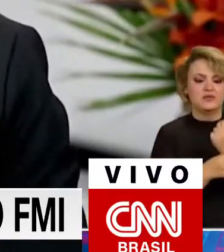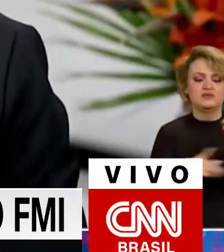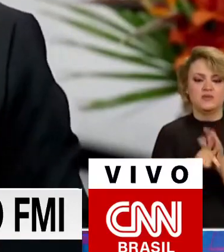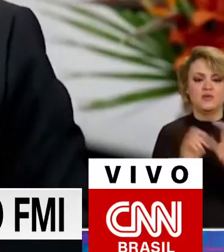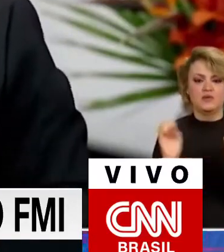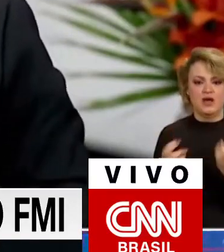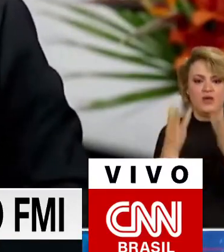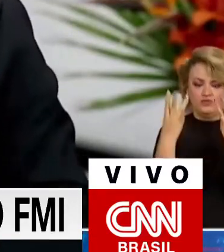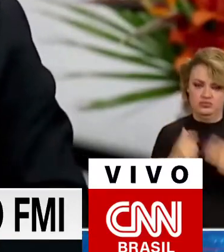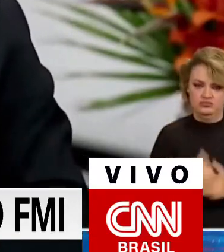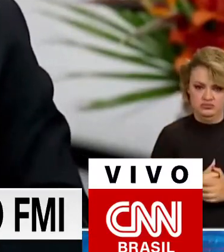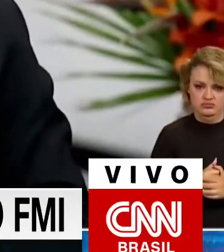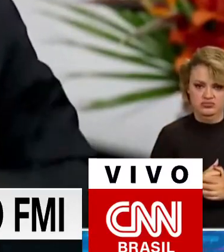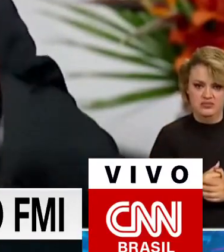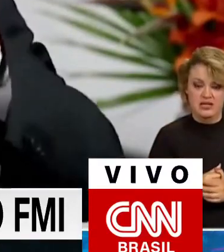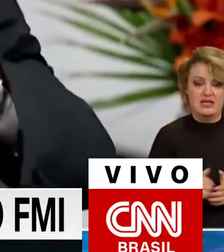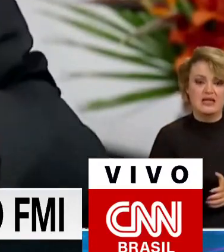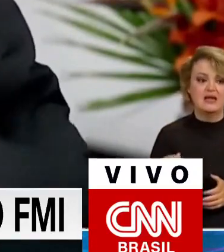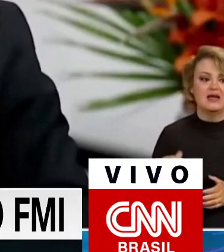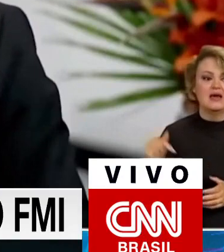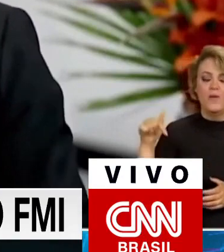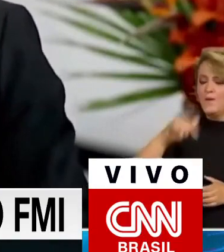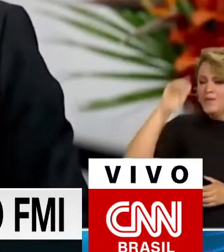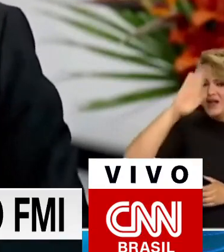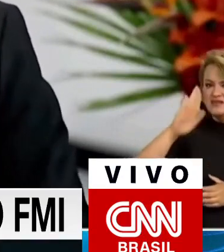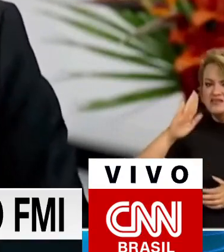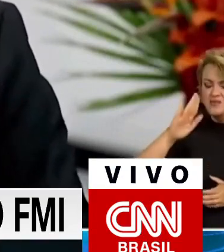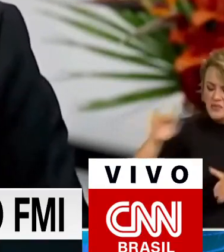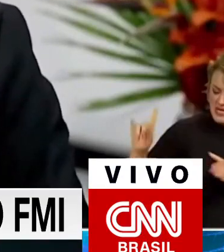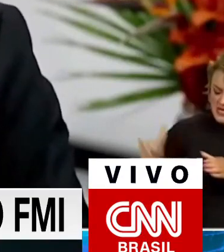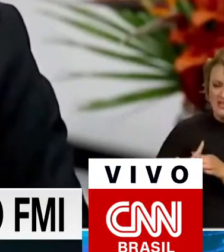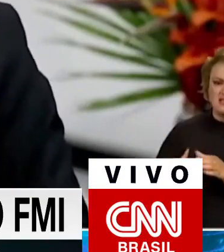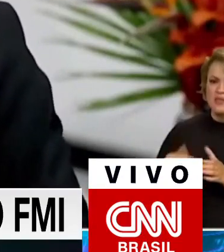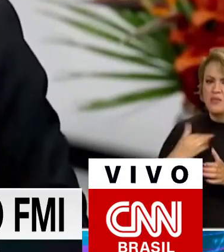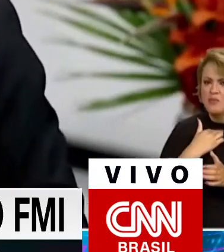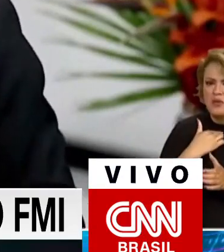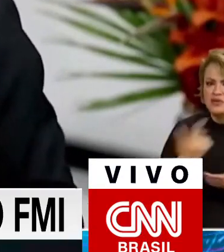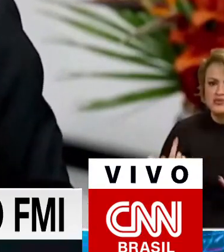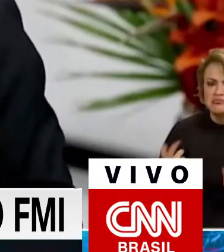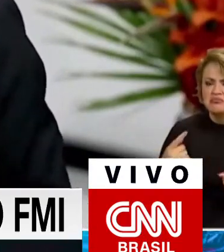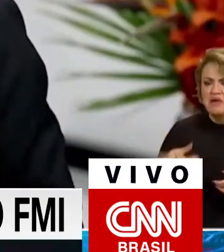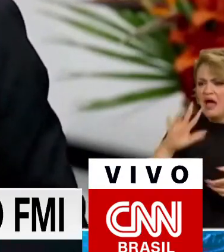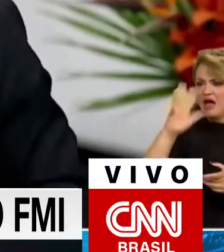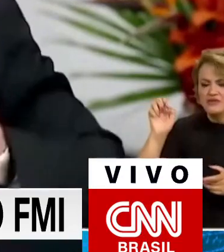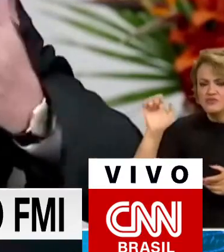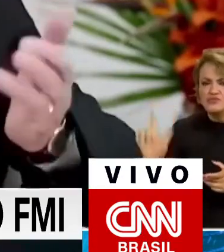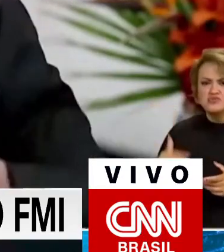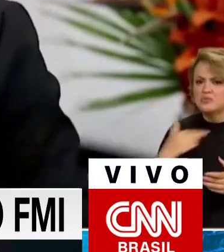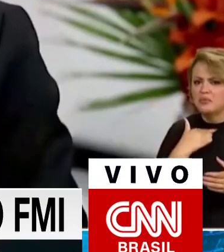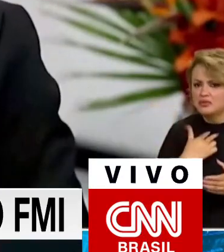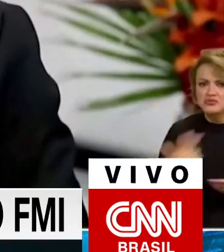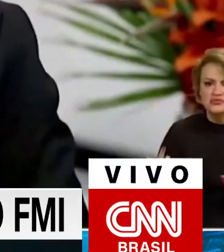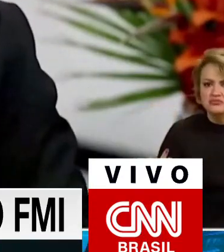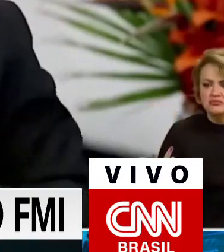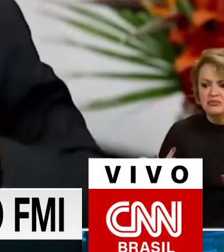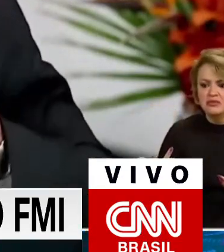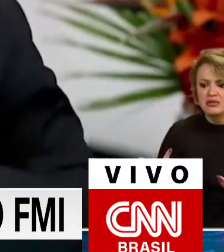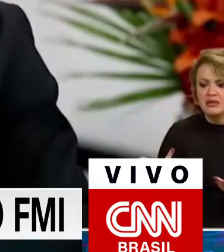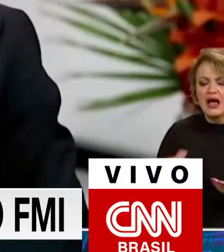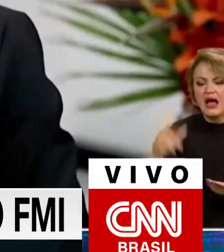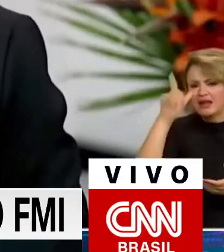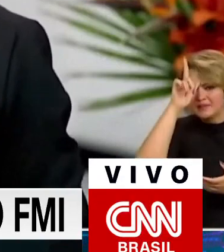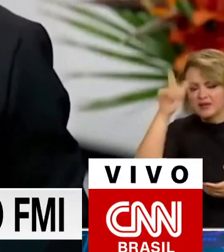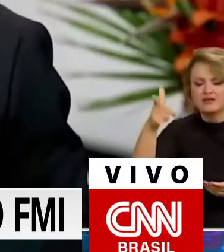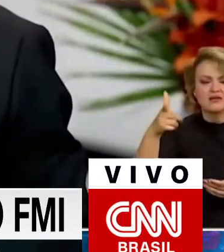o mercado estava cobrando muito caro, o FMI tem juros mais baixos, foi super suave, segundo Otaviano Canuto, que analisou os